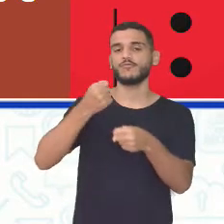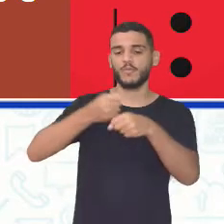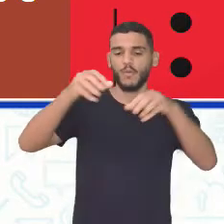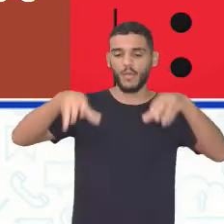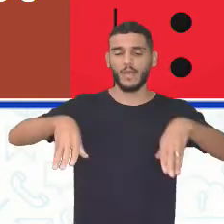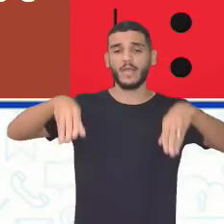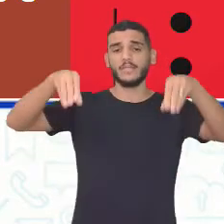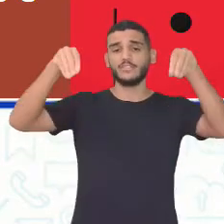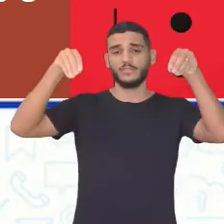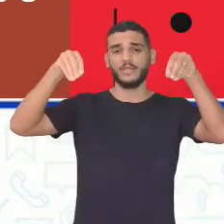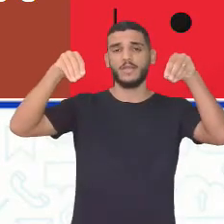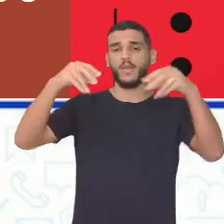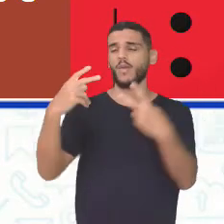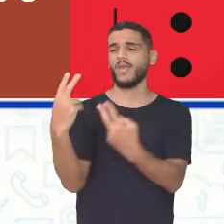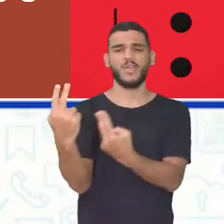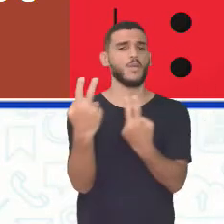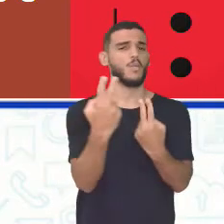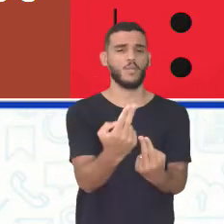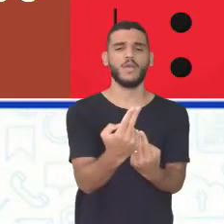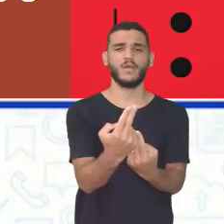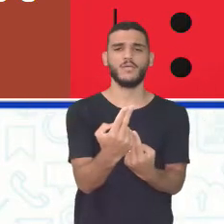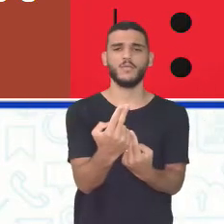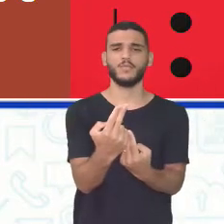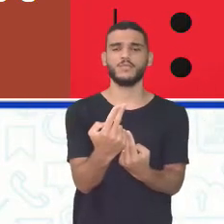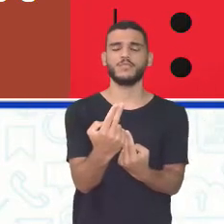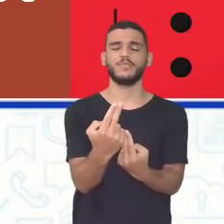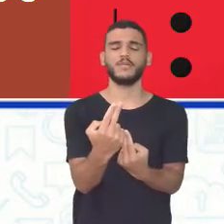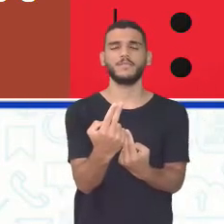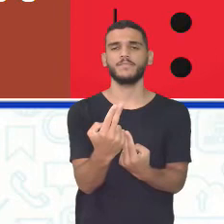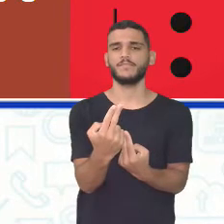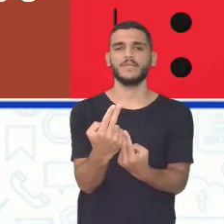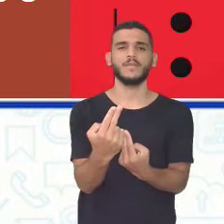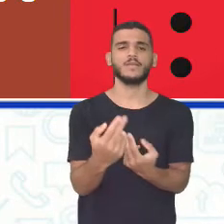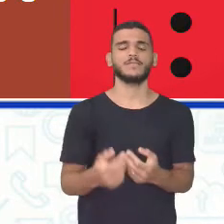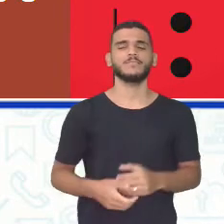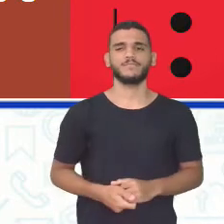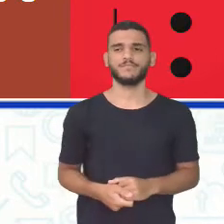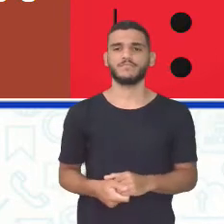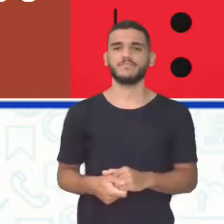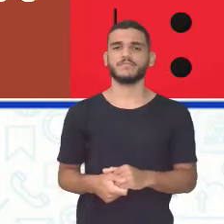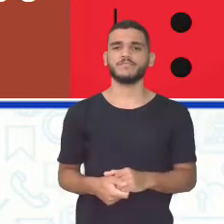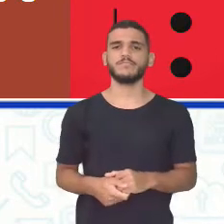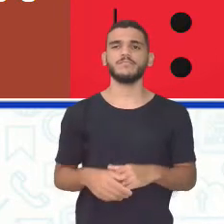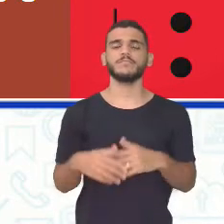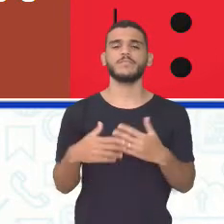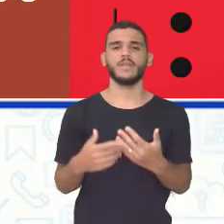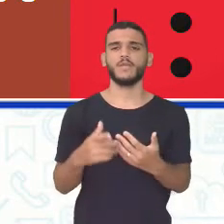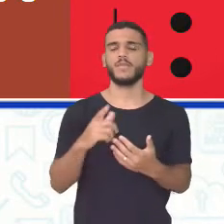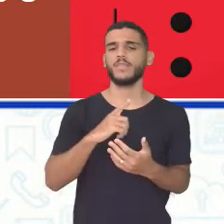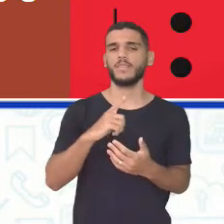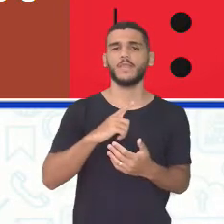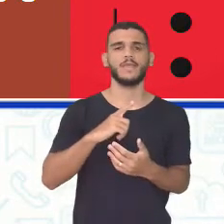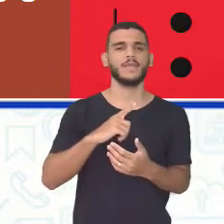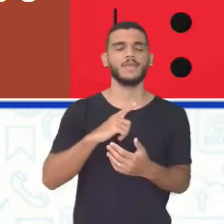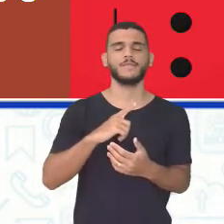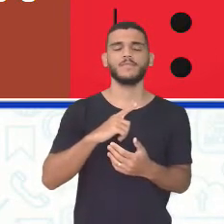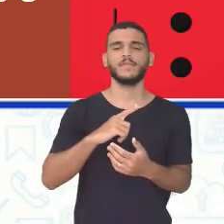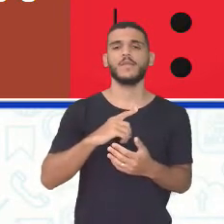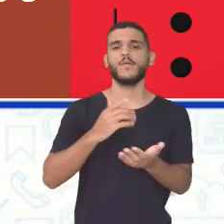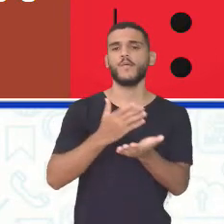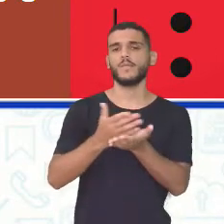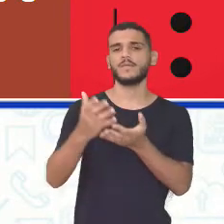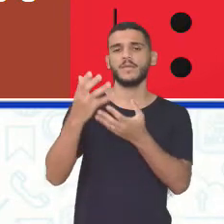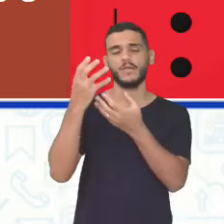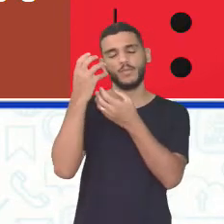enorme, aonde se chegava por um corredor enorme, disfarçado por 7 enormes portas, e começou a